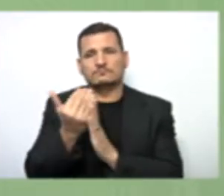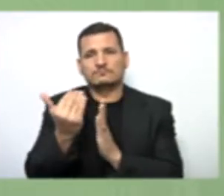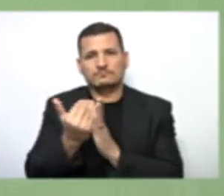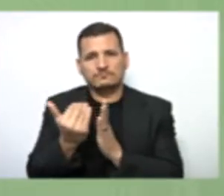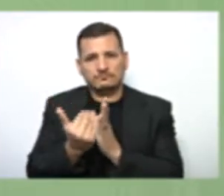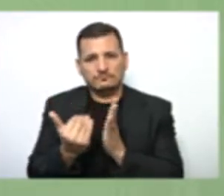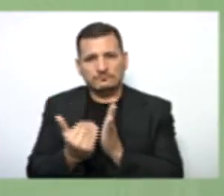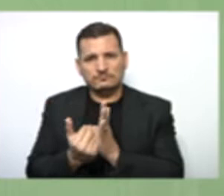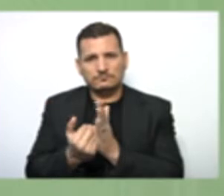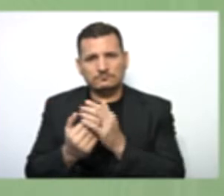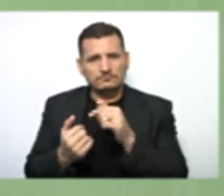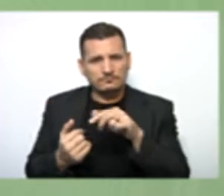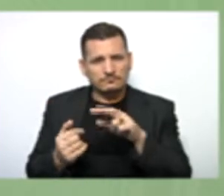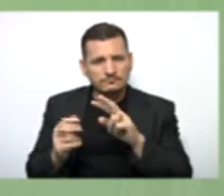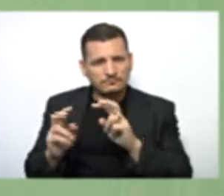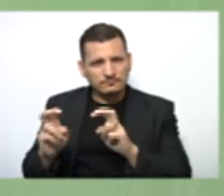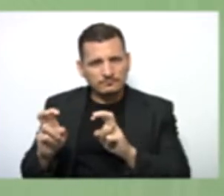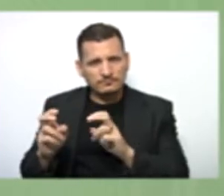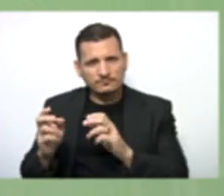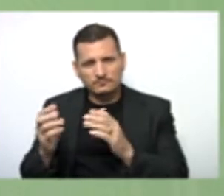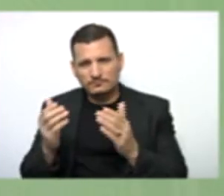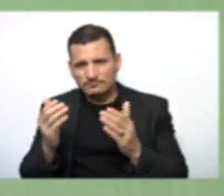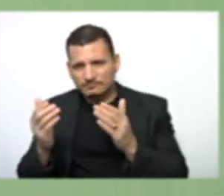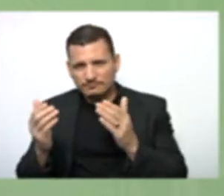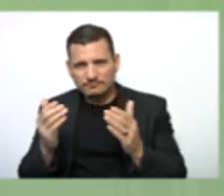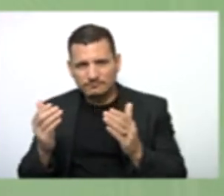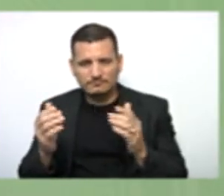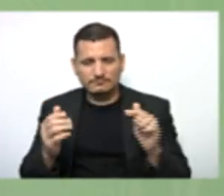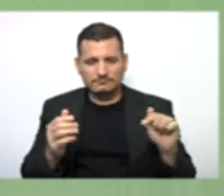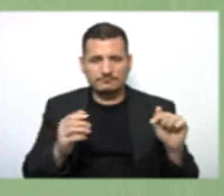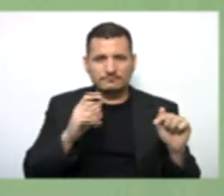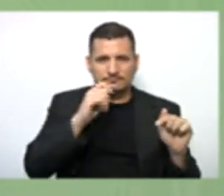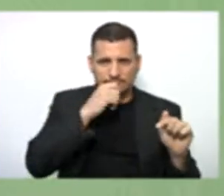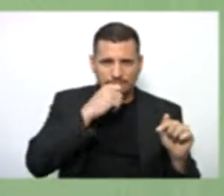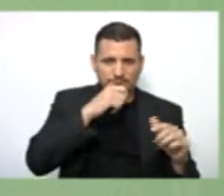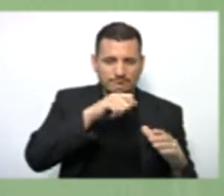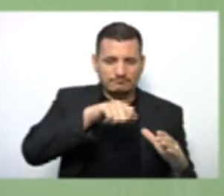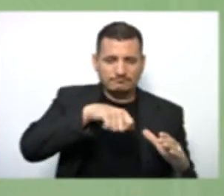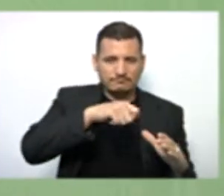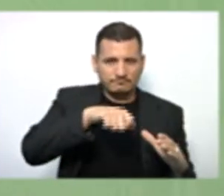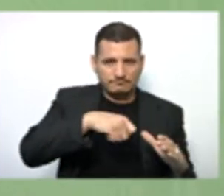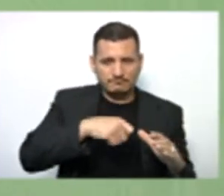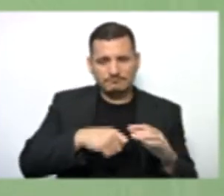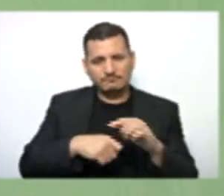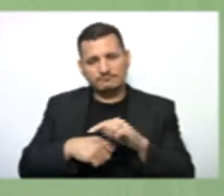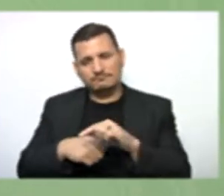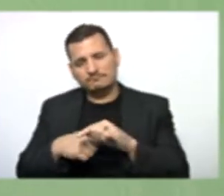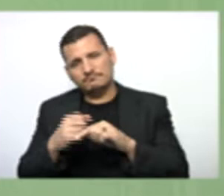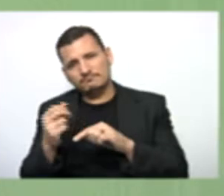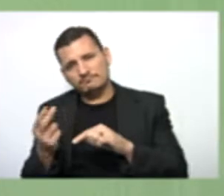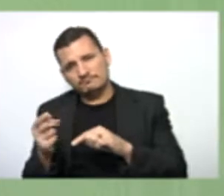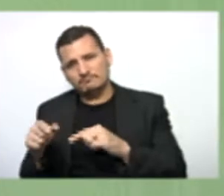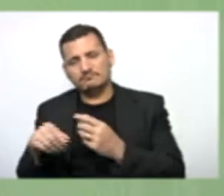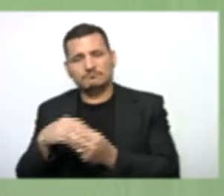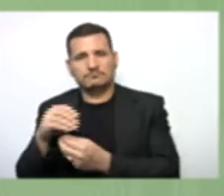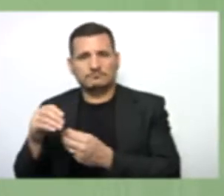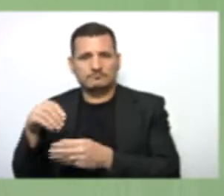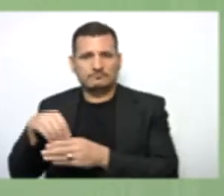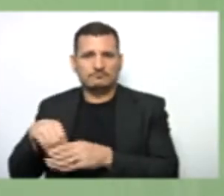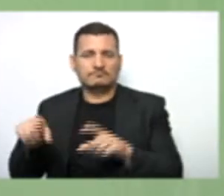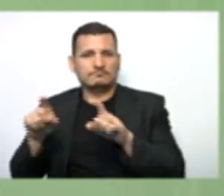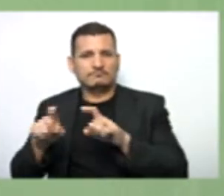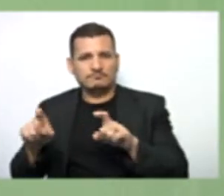existe uma certa semelhança entre a ação de fazer um pão, ou fazer uma receita, né?